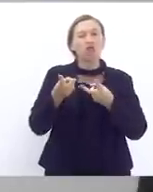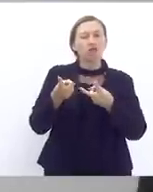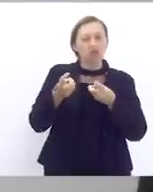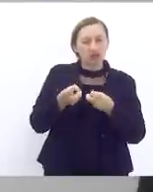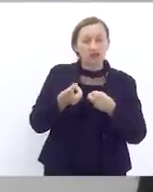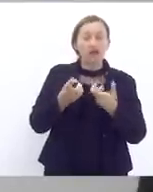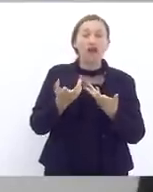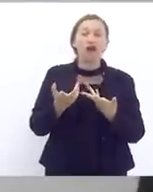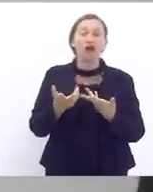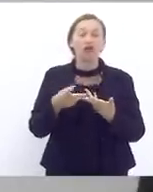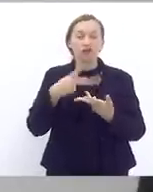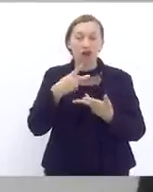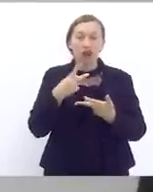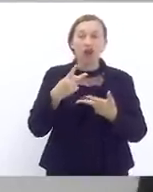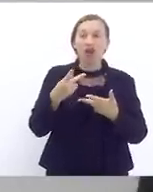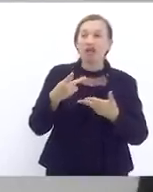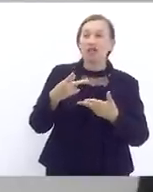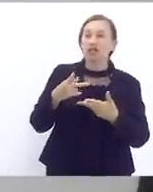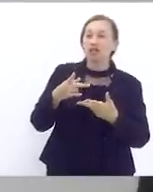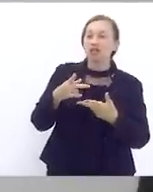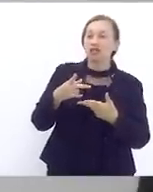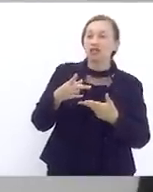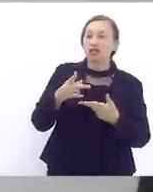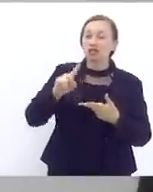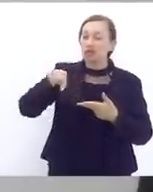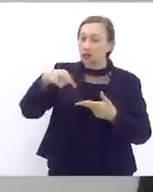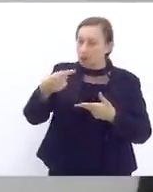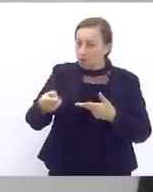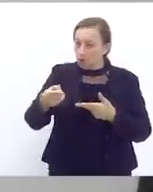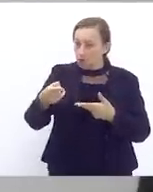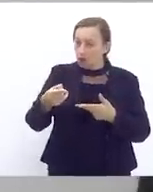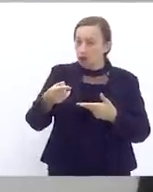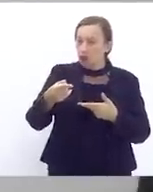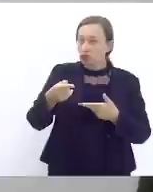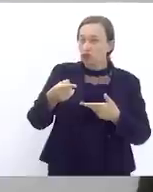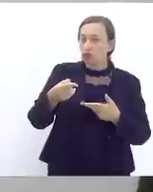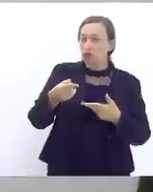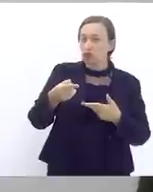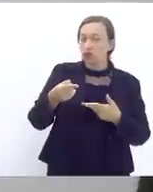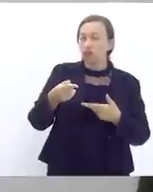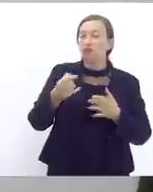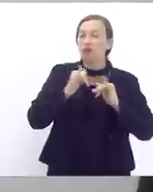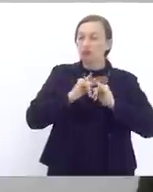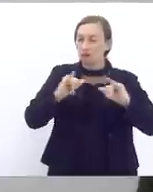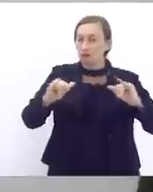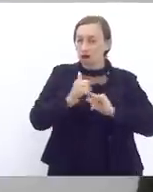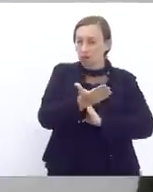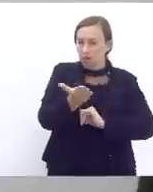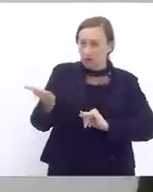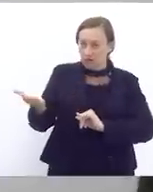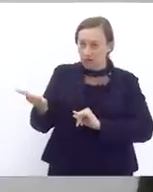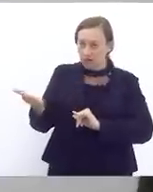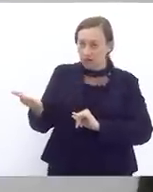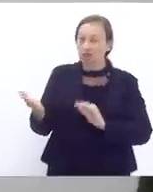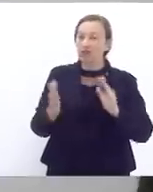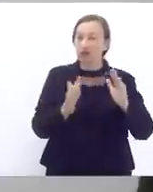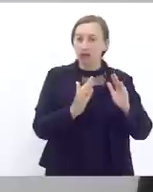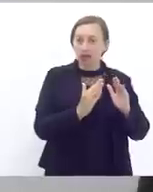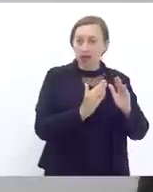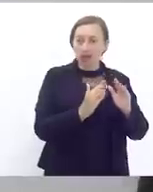isso e entre em contato depois eu vou pegar esse telefone entre em contato diretamente para informar e a casa